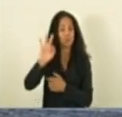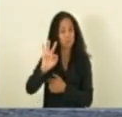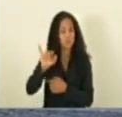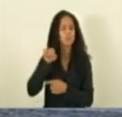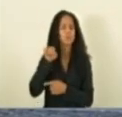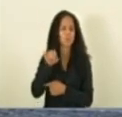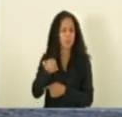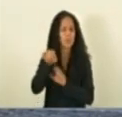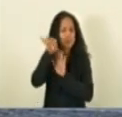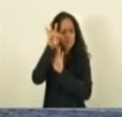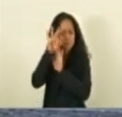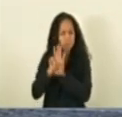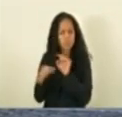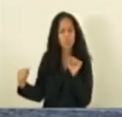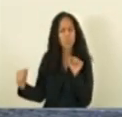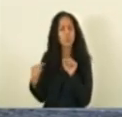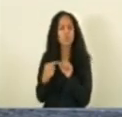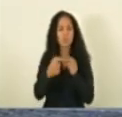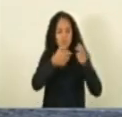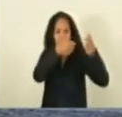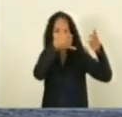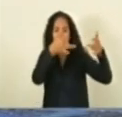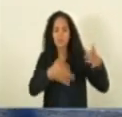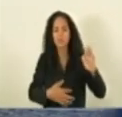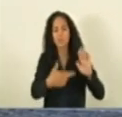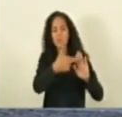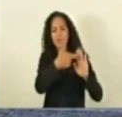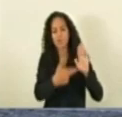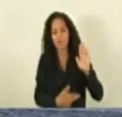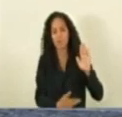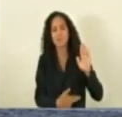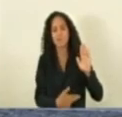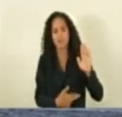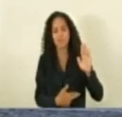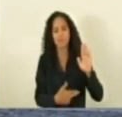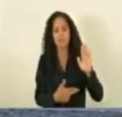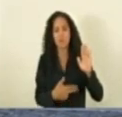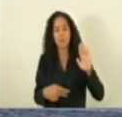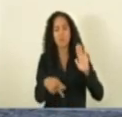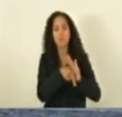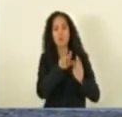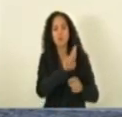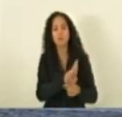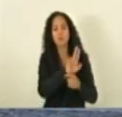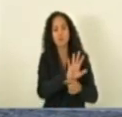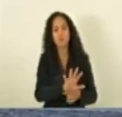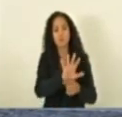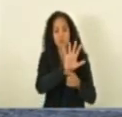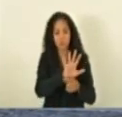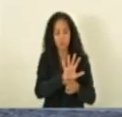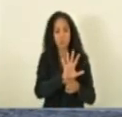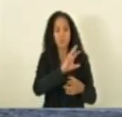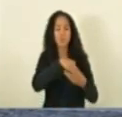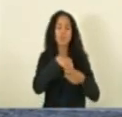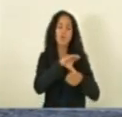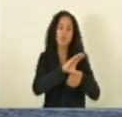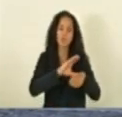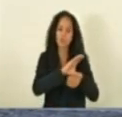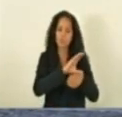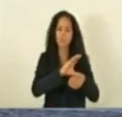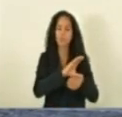por essa forma, eu vou relatar nos termos do parecer da Procuradoria pela